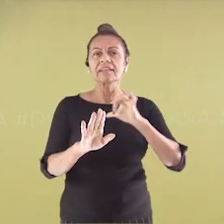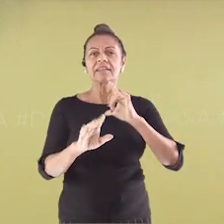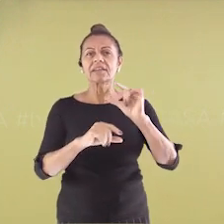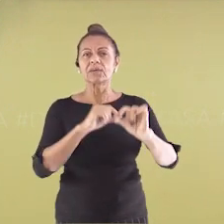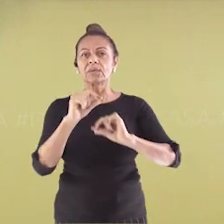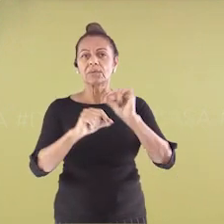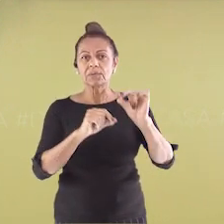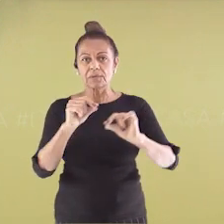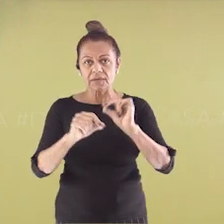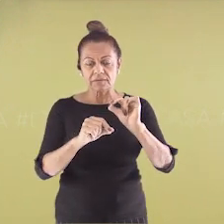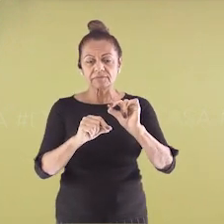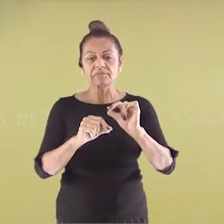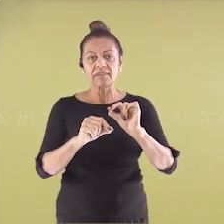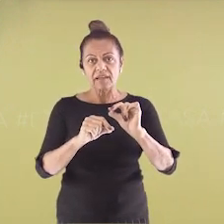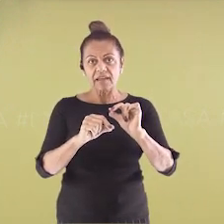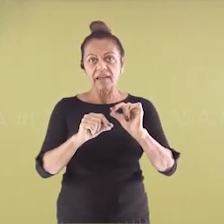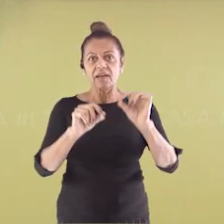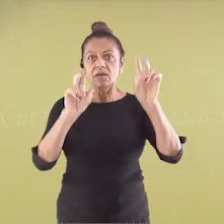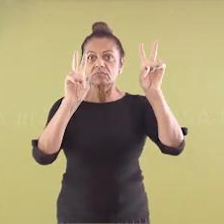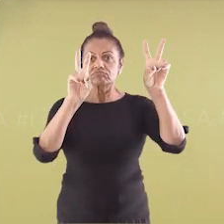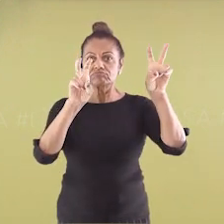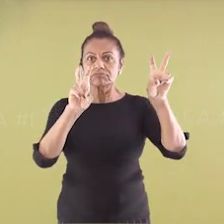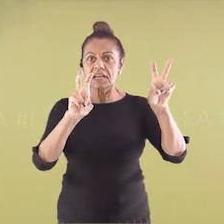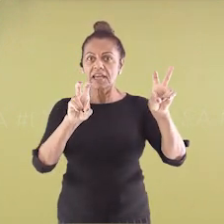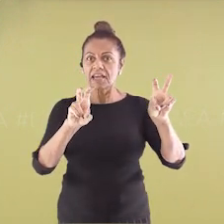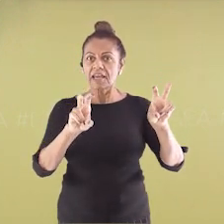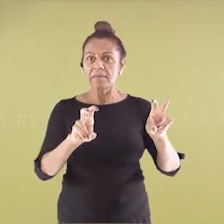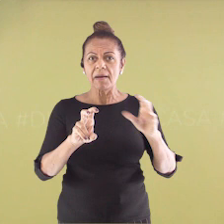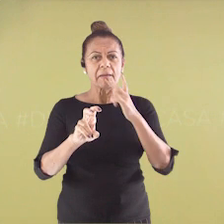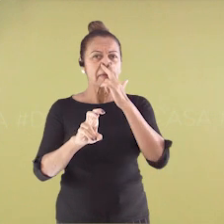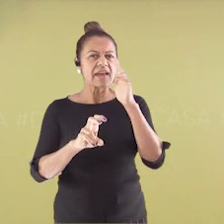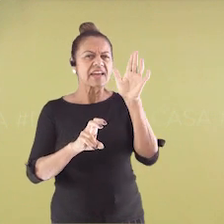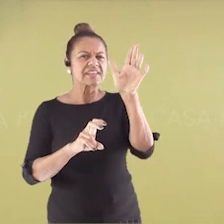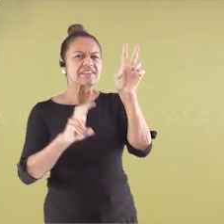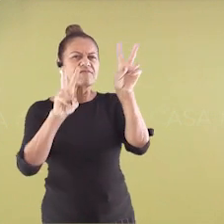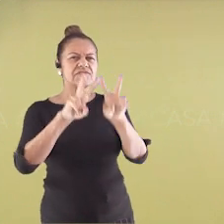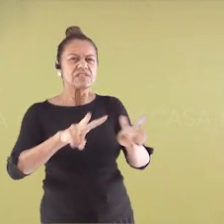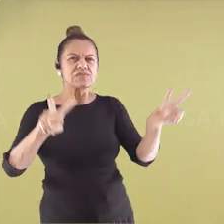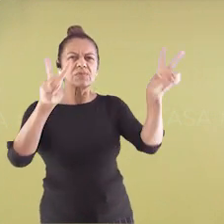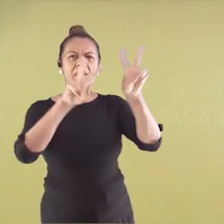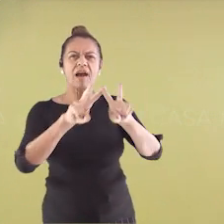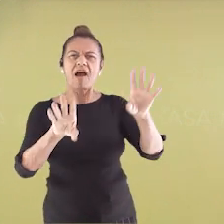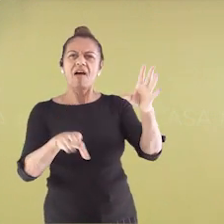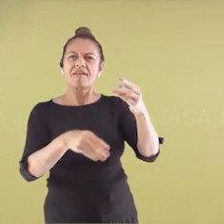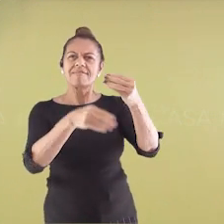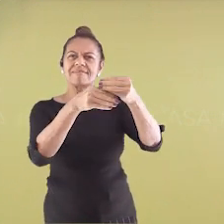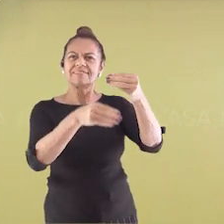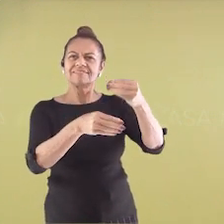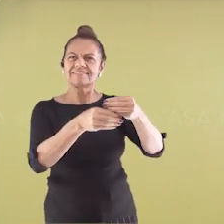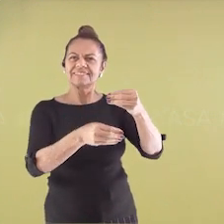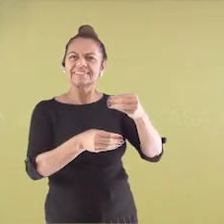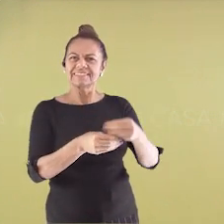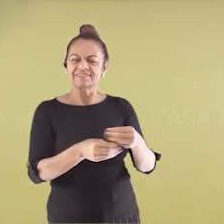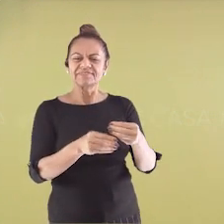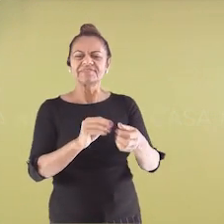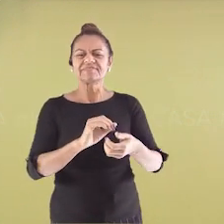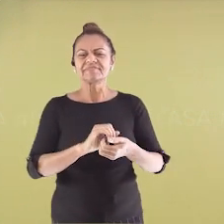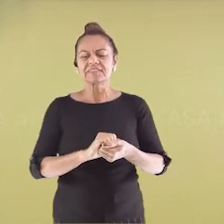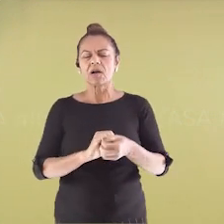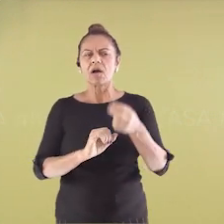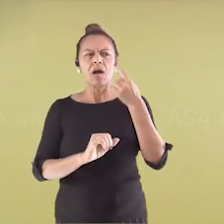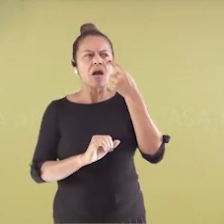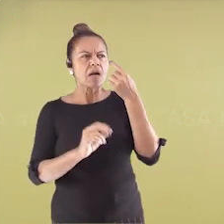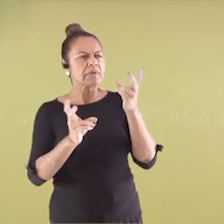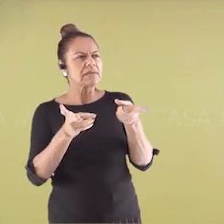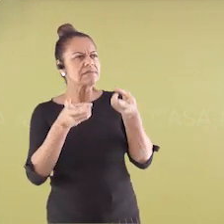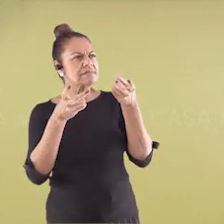outras menores. E cada uma delas chama atenção a matérias diferentes do jornal e serve como uma espécie de resumo visual